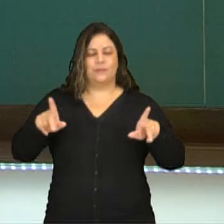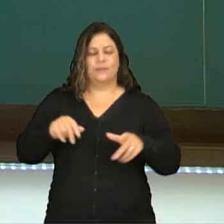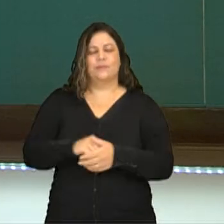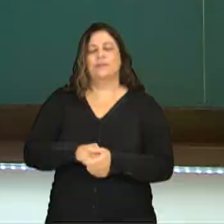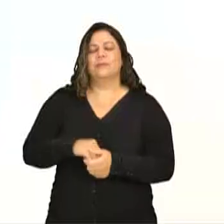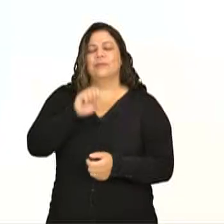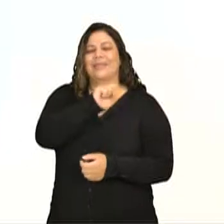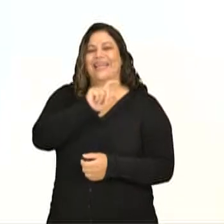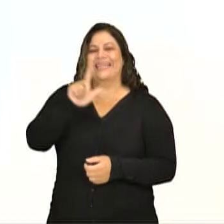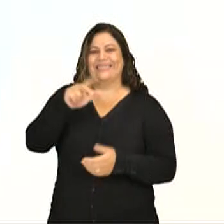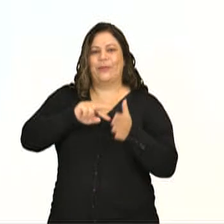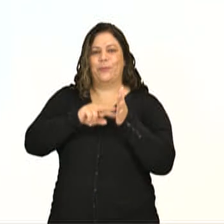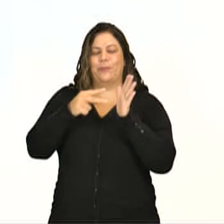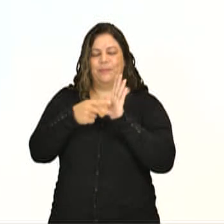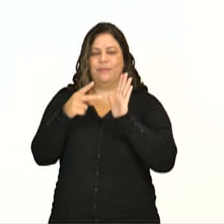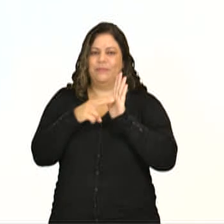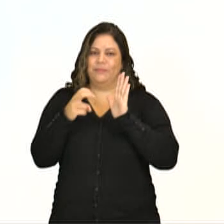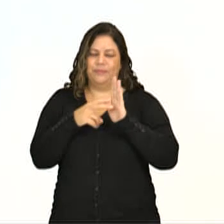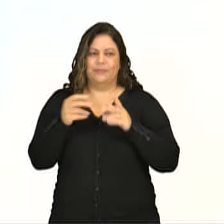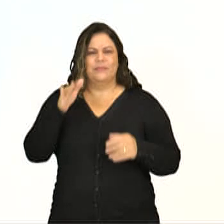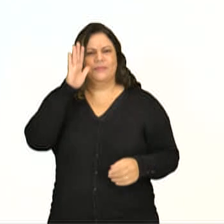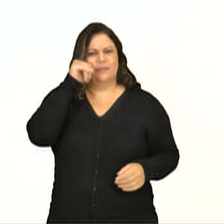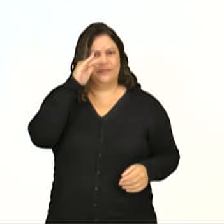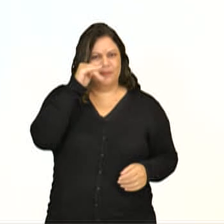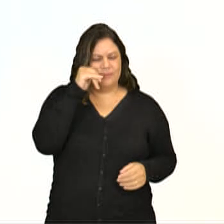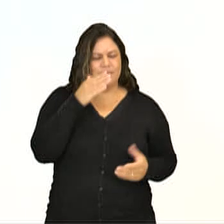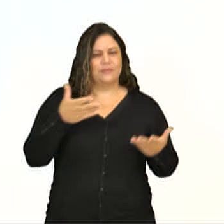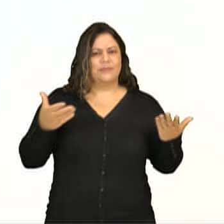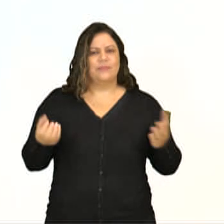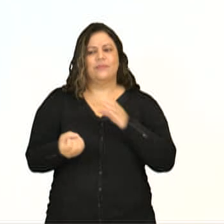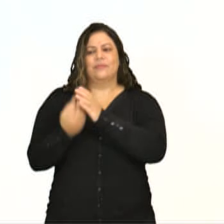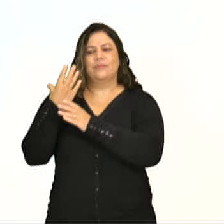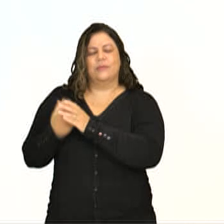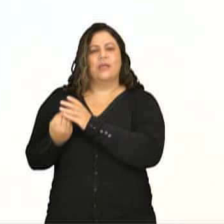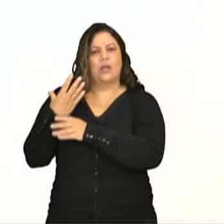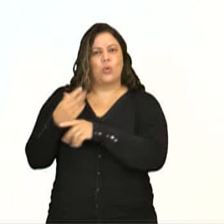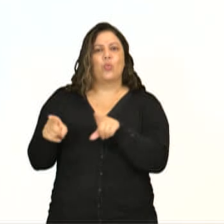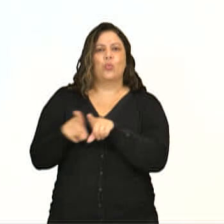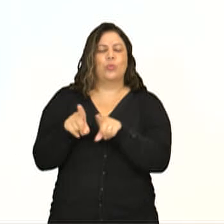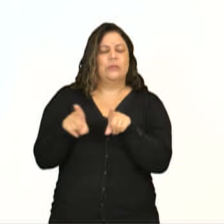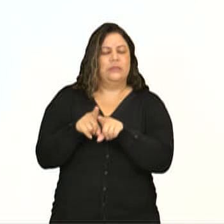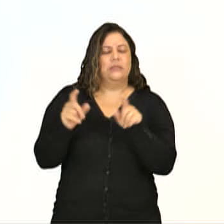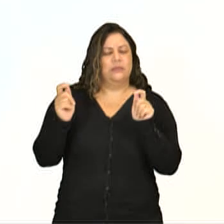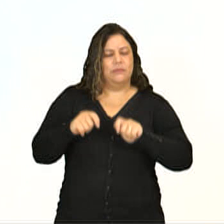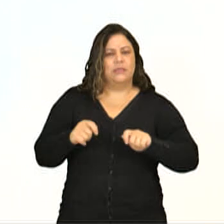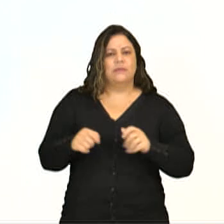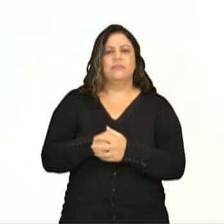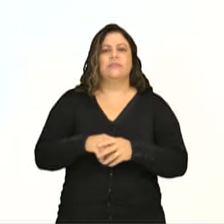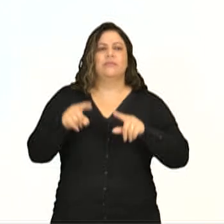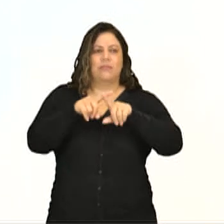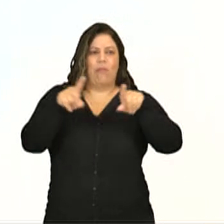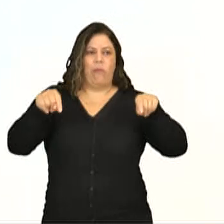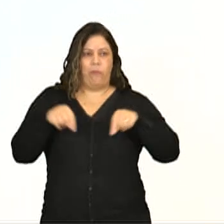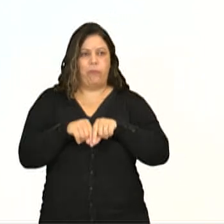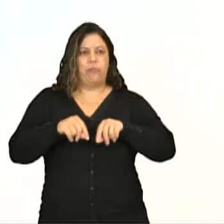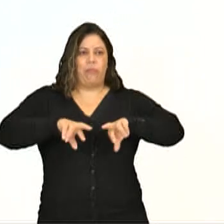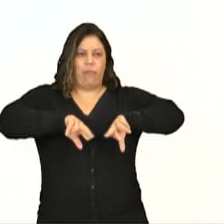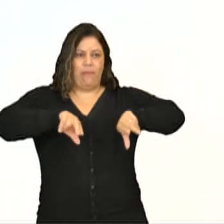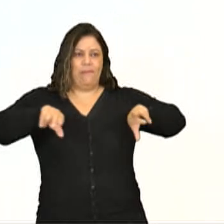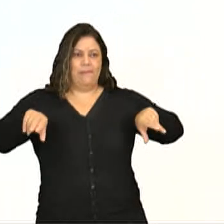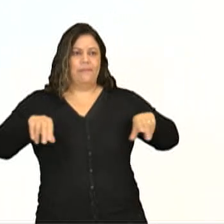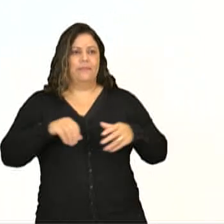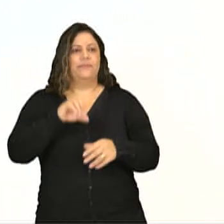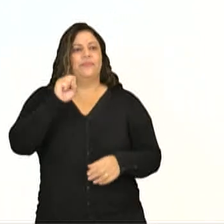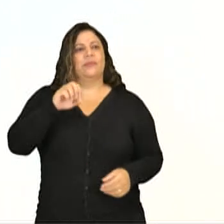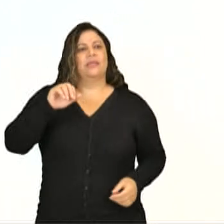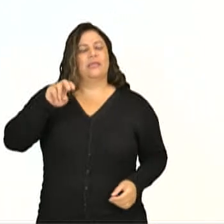salto. Uma questão curiosa em relação à origem também do swing foi o Salão Savoy. Esse salão ele foi